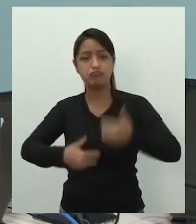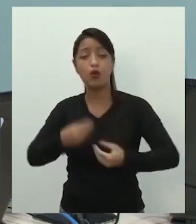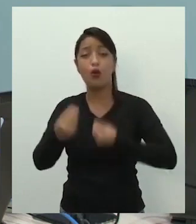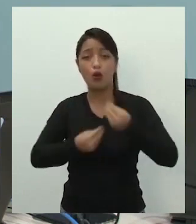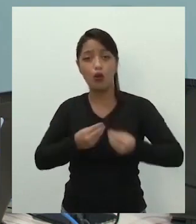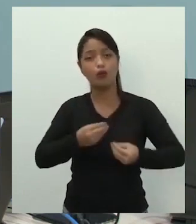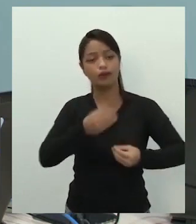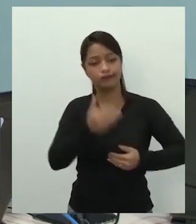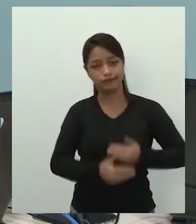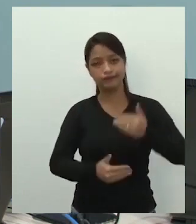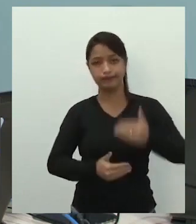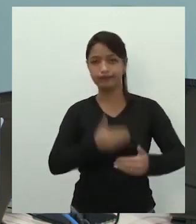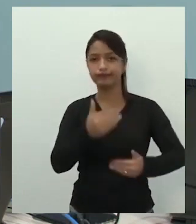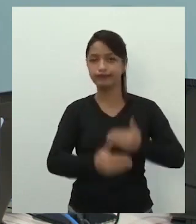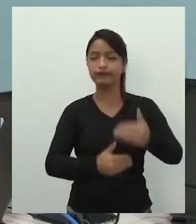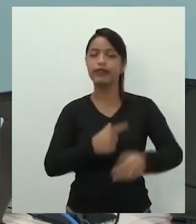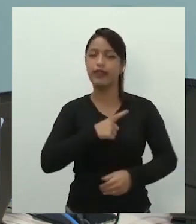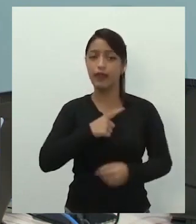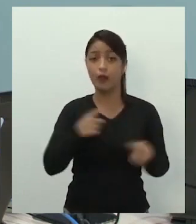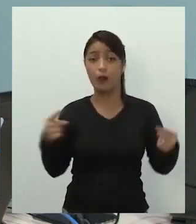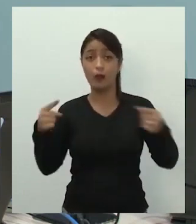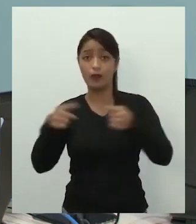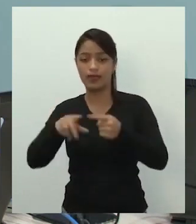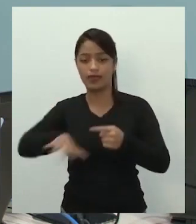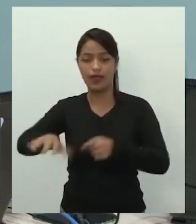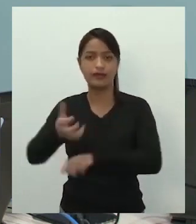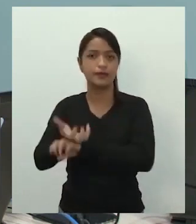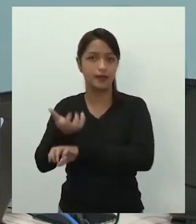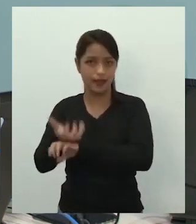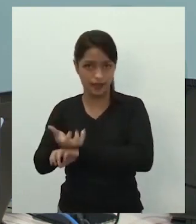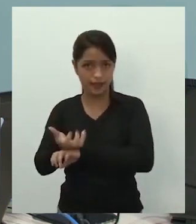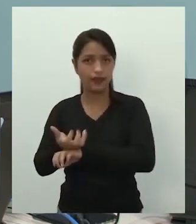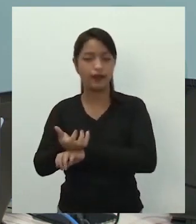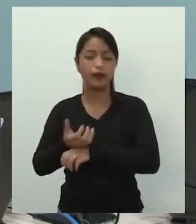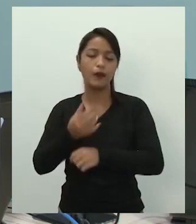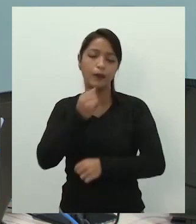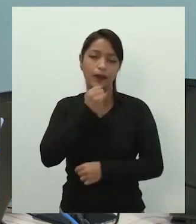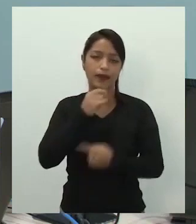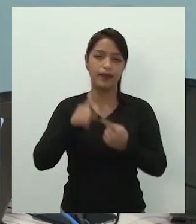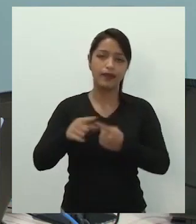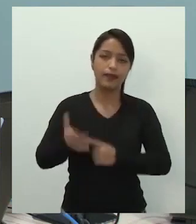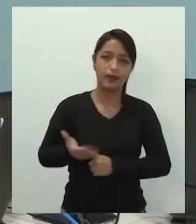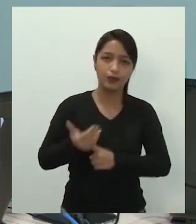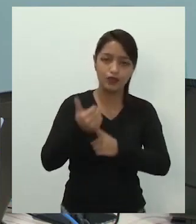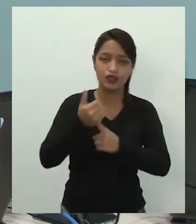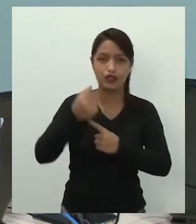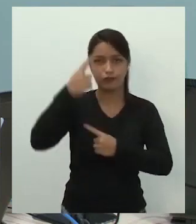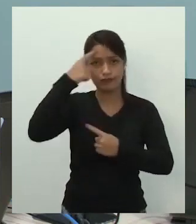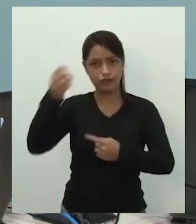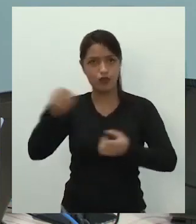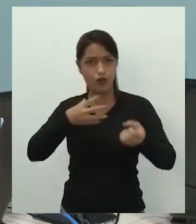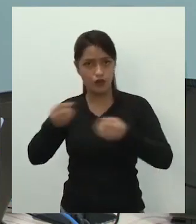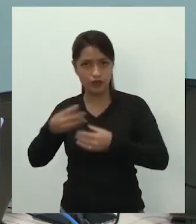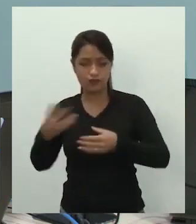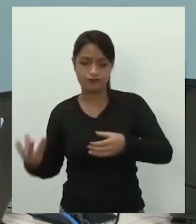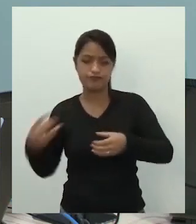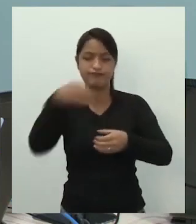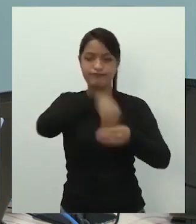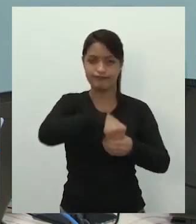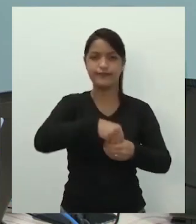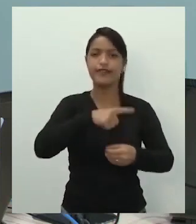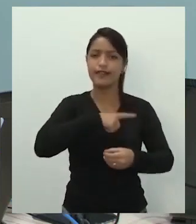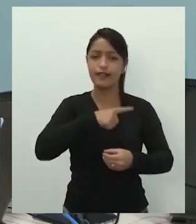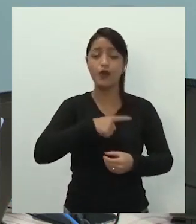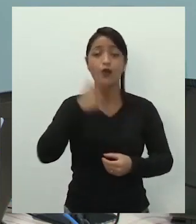em consonância com os componentes curriculares, incluindo tecnologia e inovação, o que favorece as